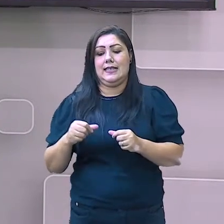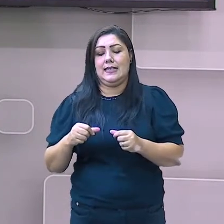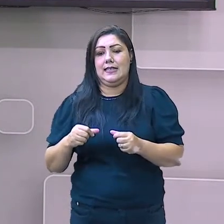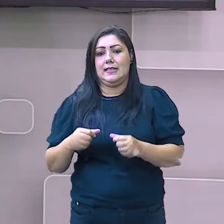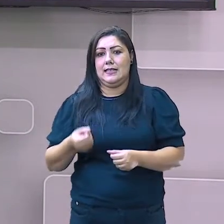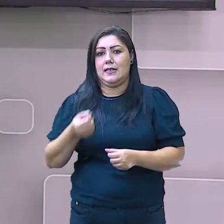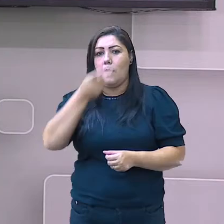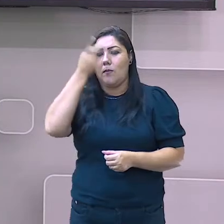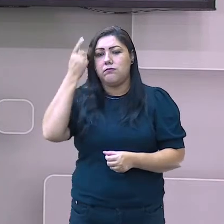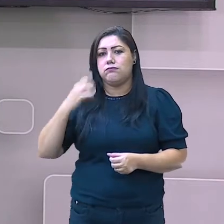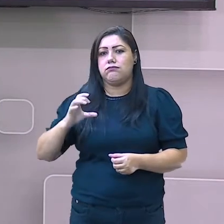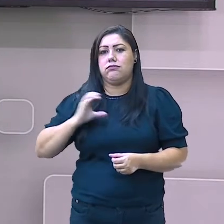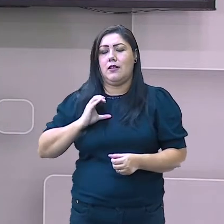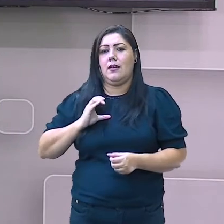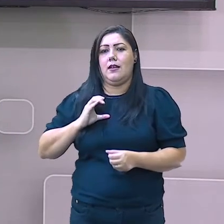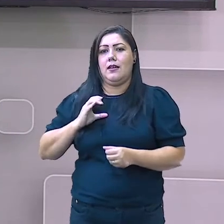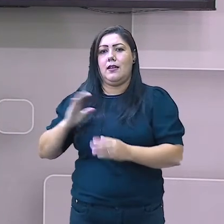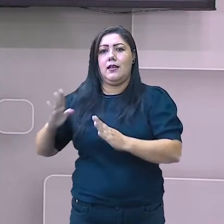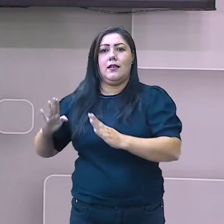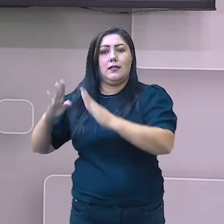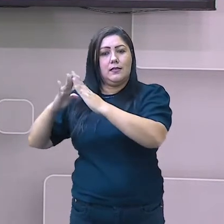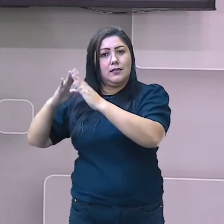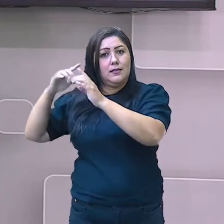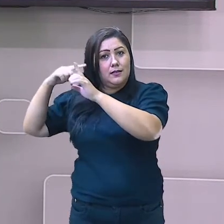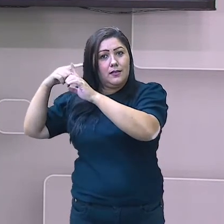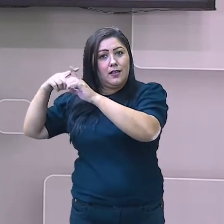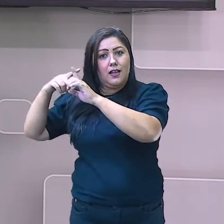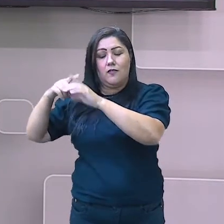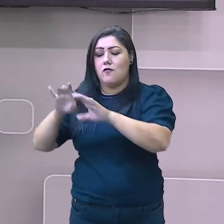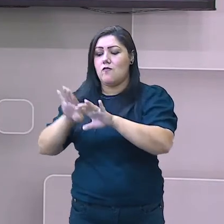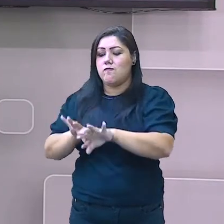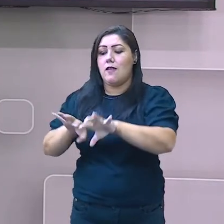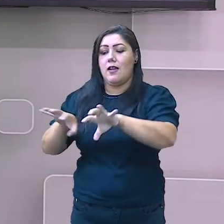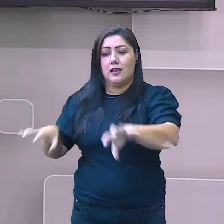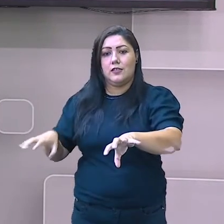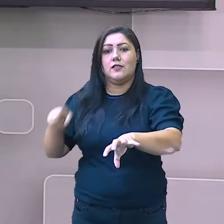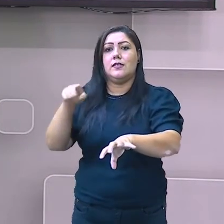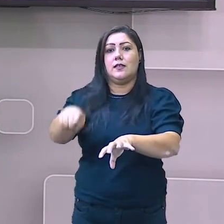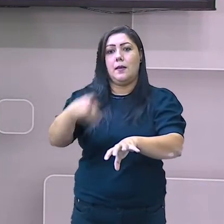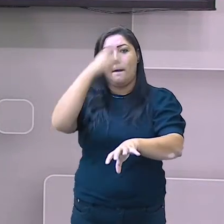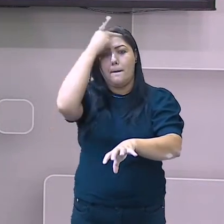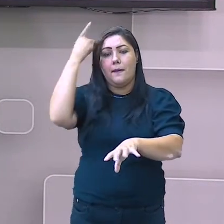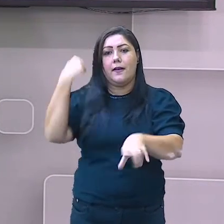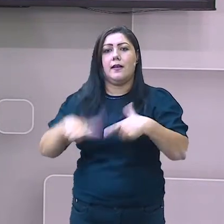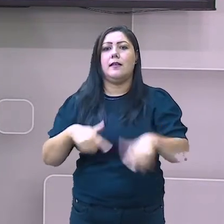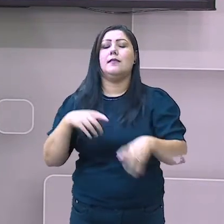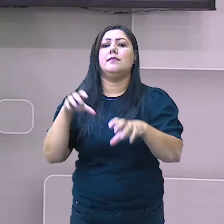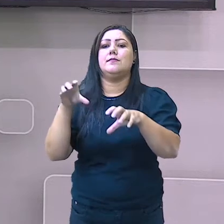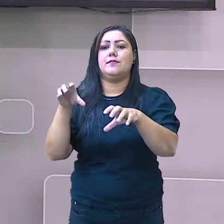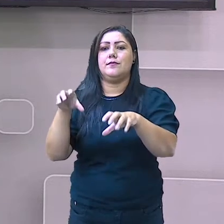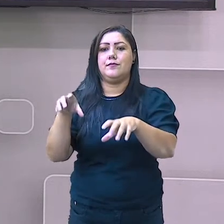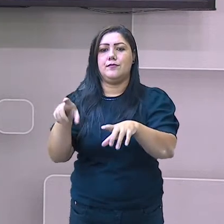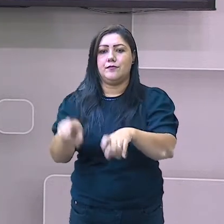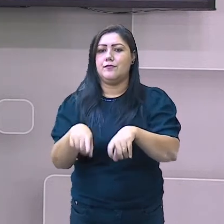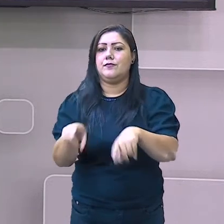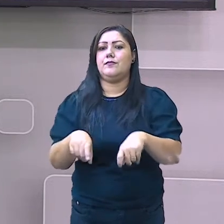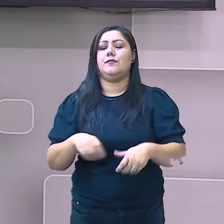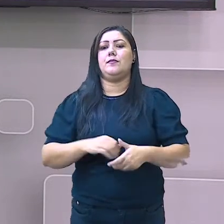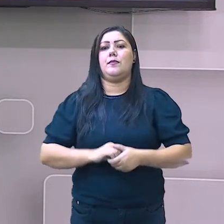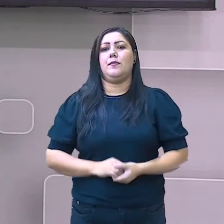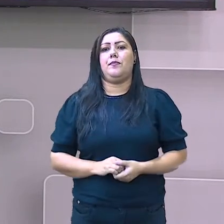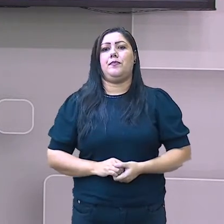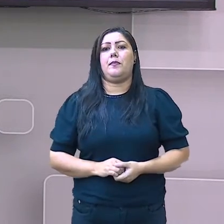divididas entre o campesinato. Para administrar o Estado, o Congresso dos Sovietes criou o Conselho